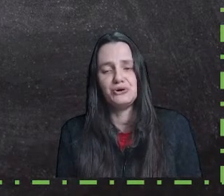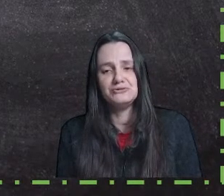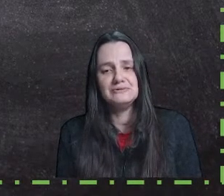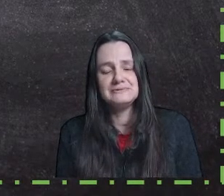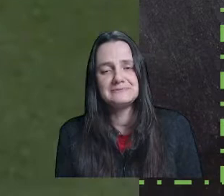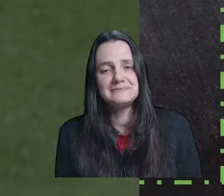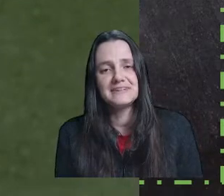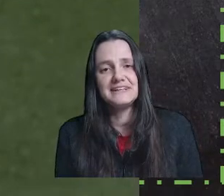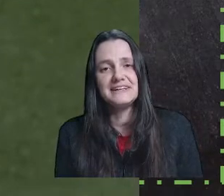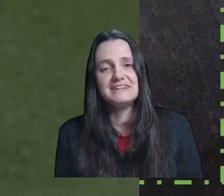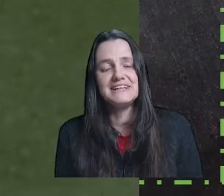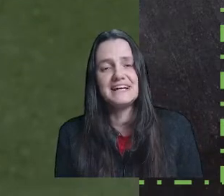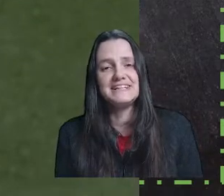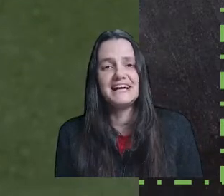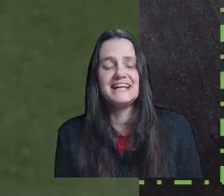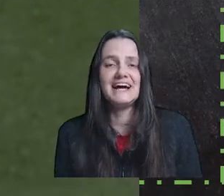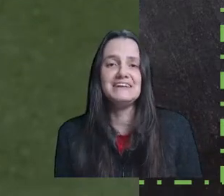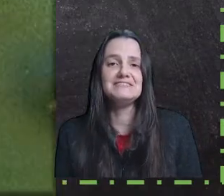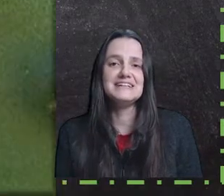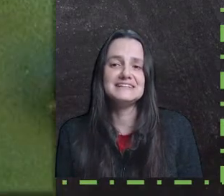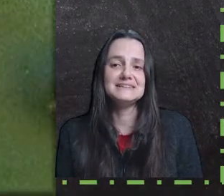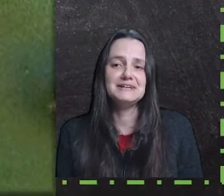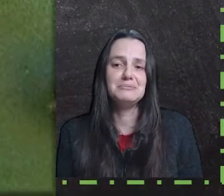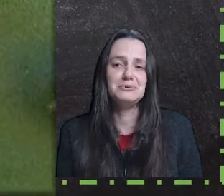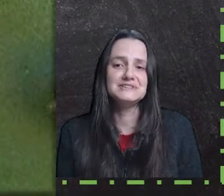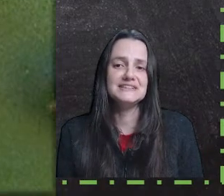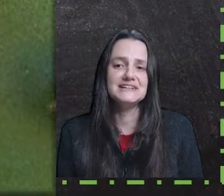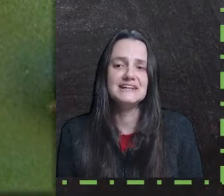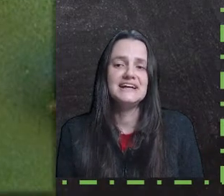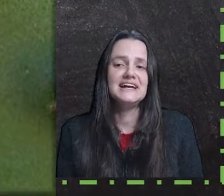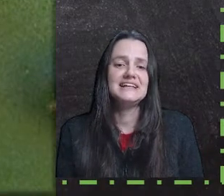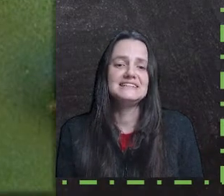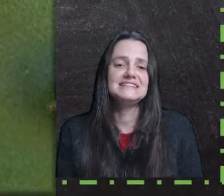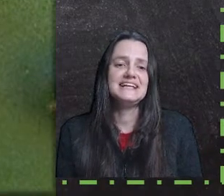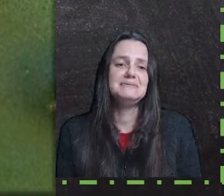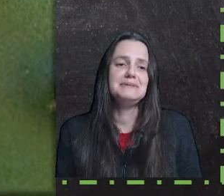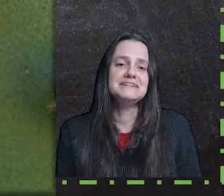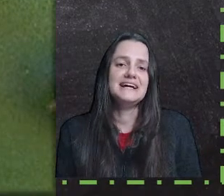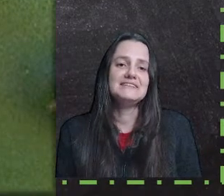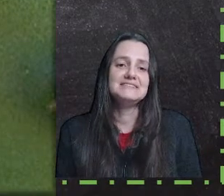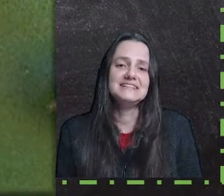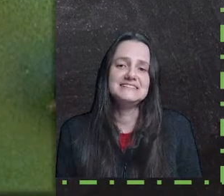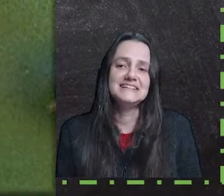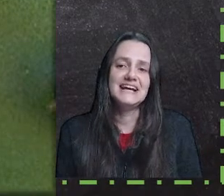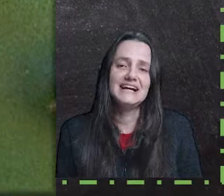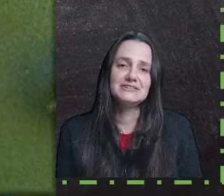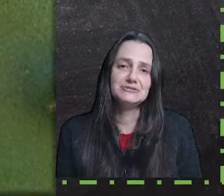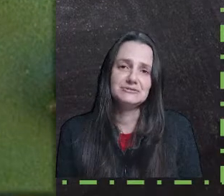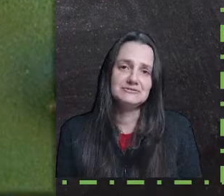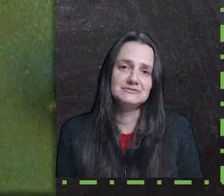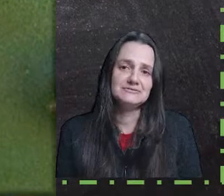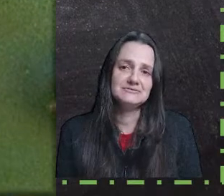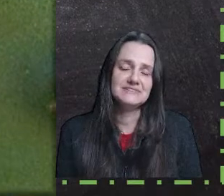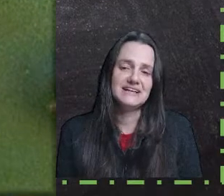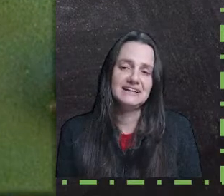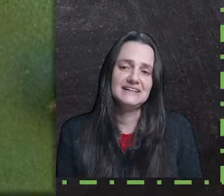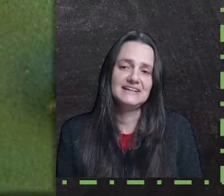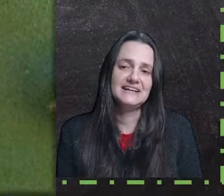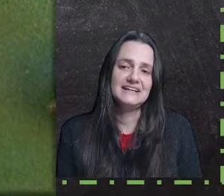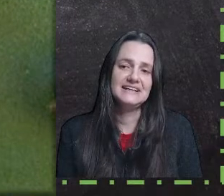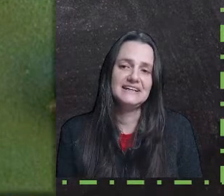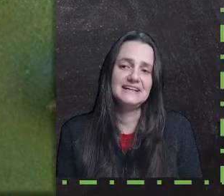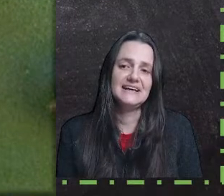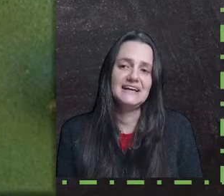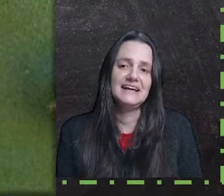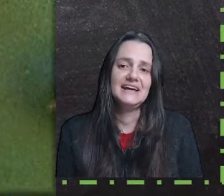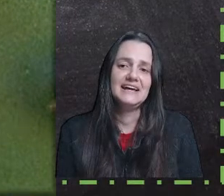Cactoblast cactorum, que na verdade a larva dessa mariposa, ela se alimentava desse cacto, tá?